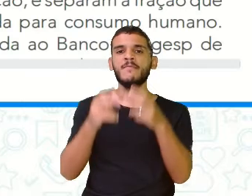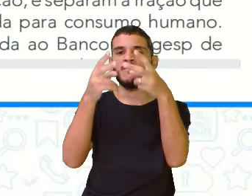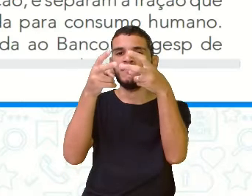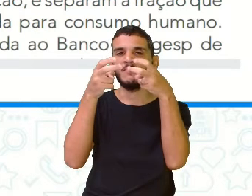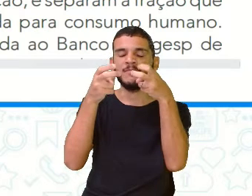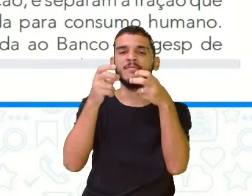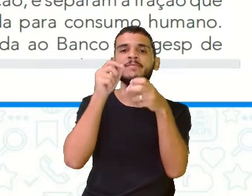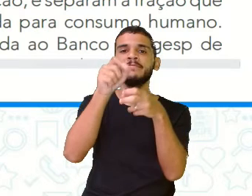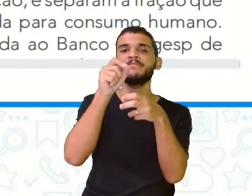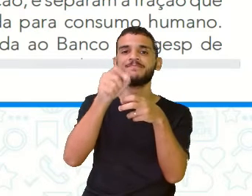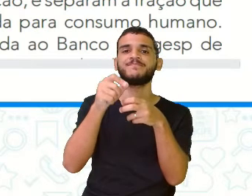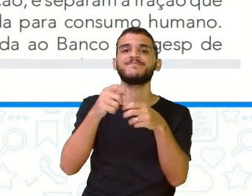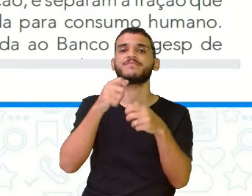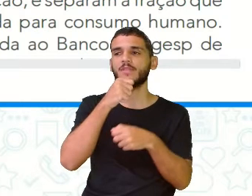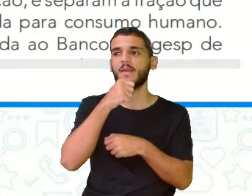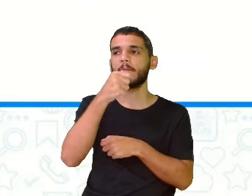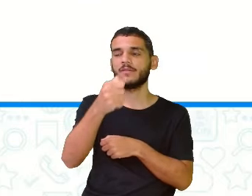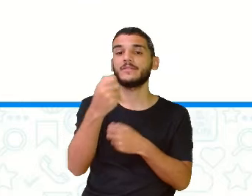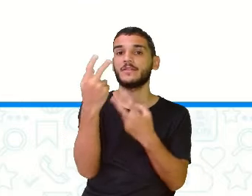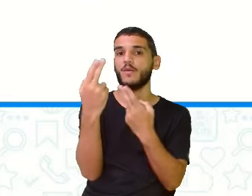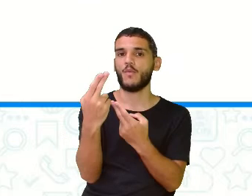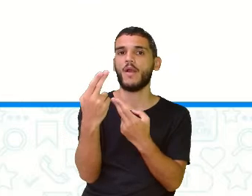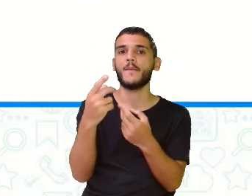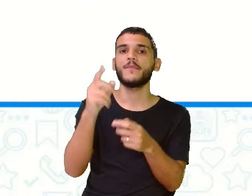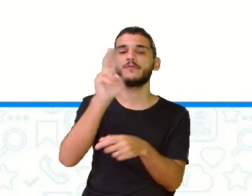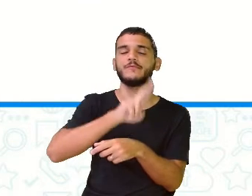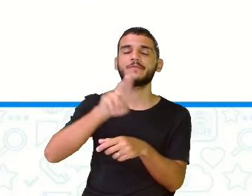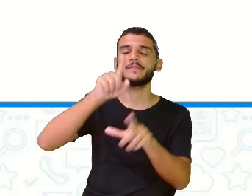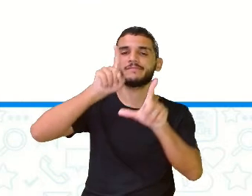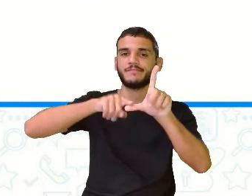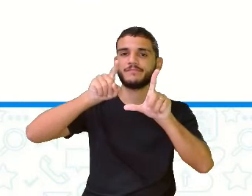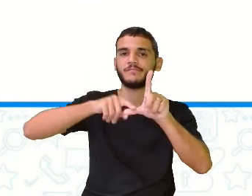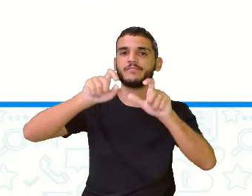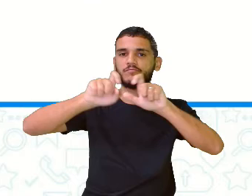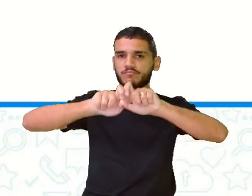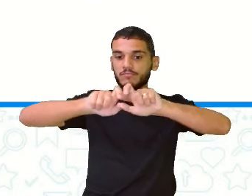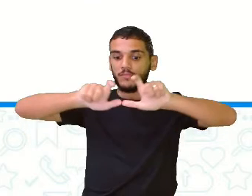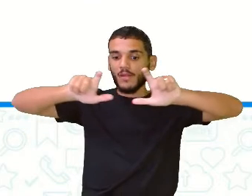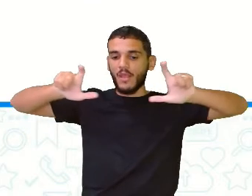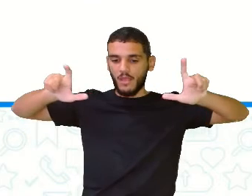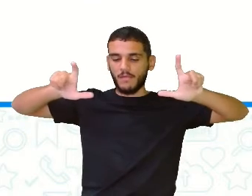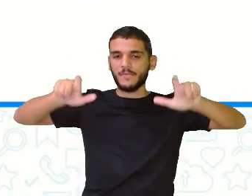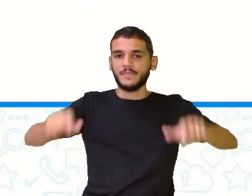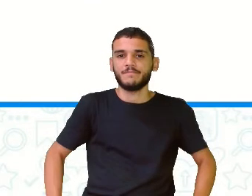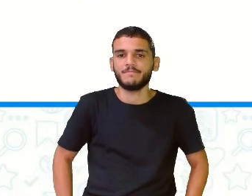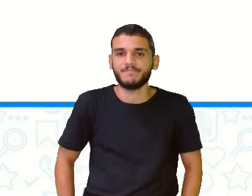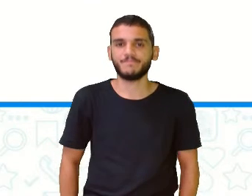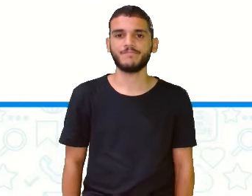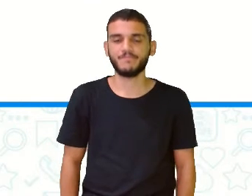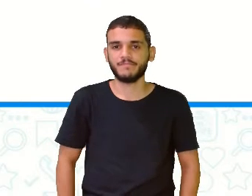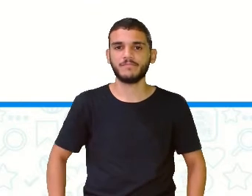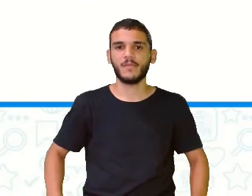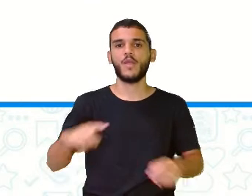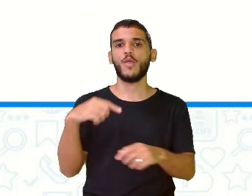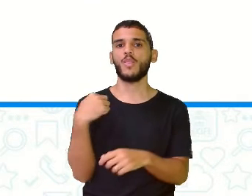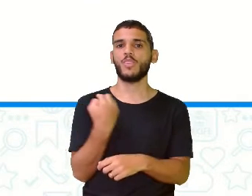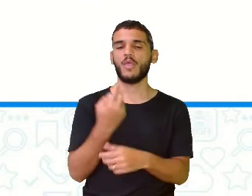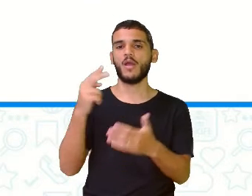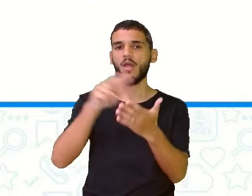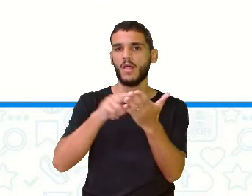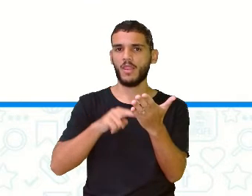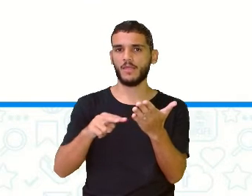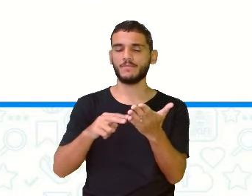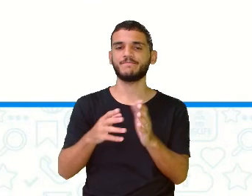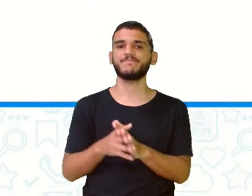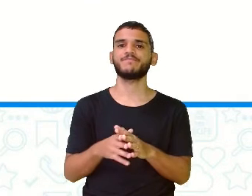aqui, tá? Só que está com a letra maior. Então, nós vamos ler um trecho, não vamos ler a reportagem toda. E daqui a pouco